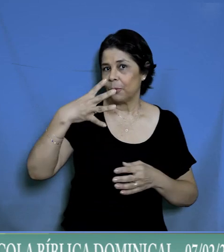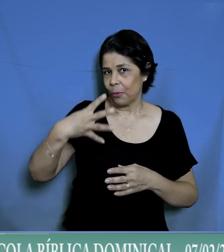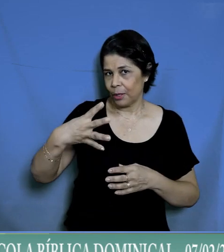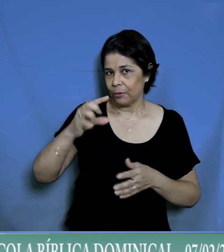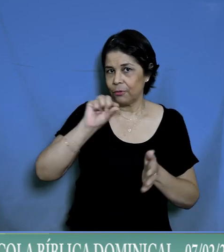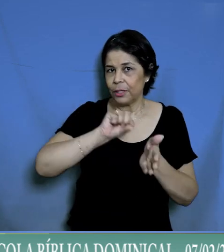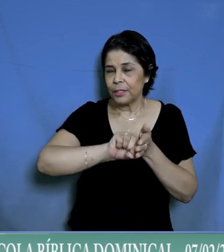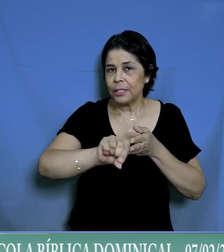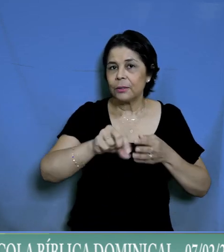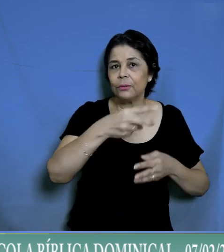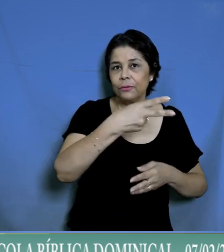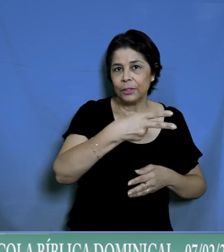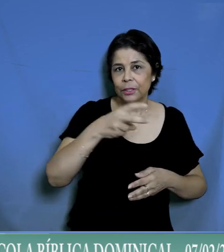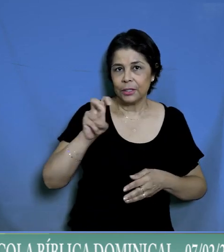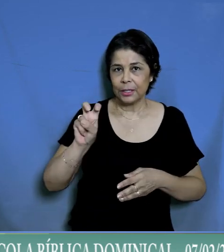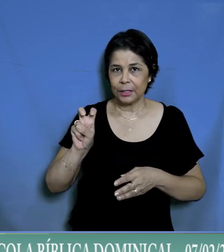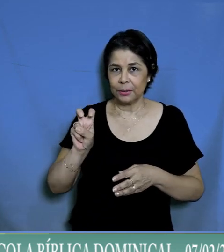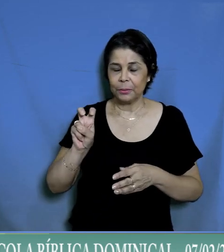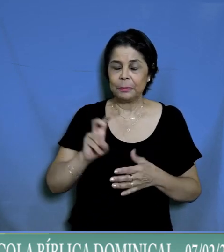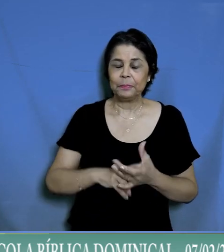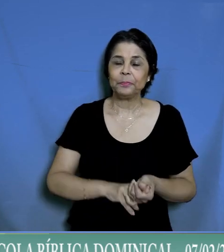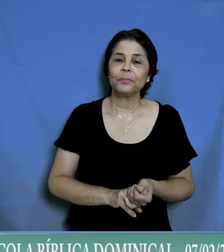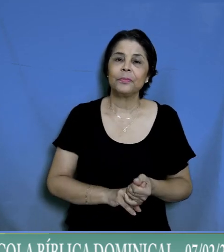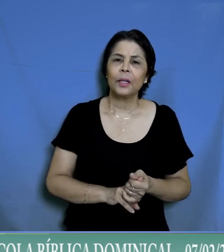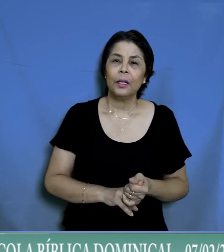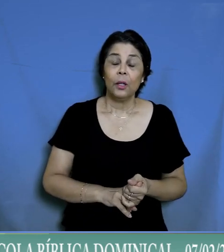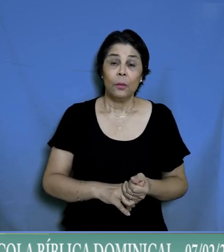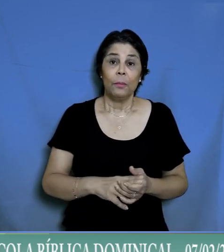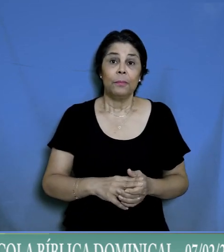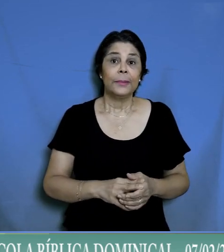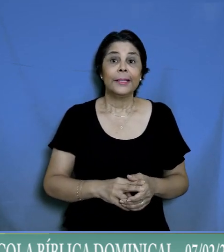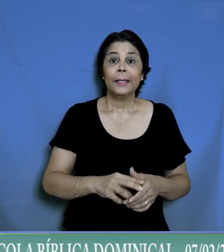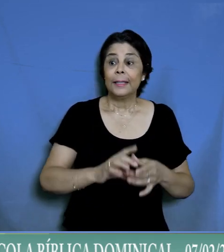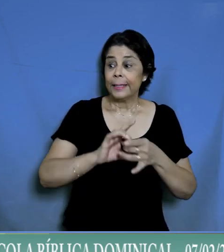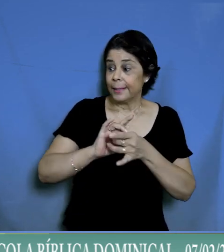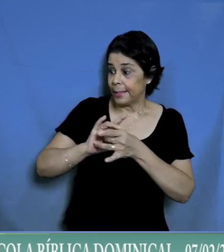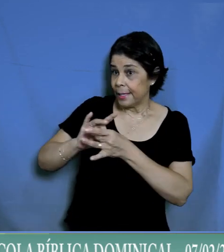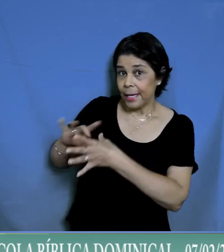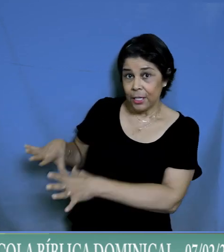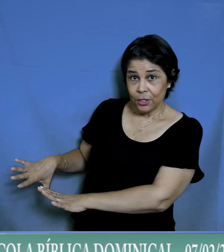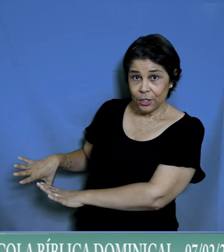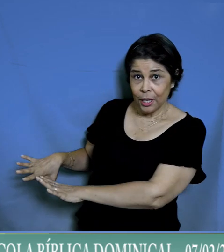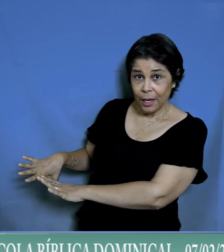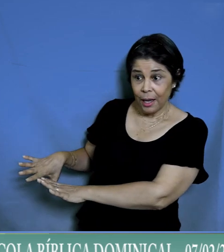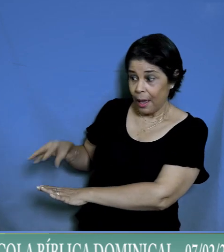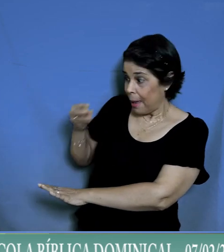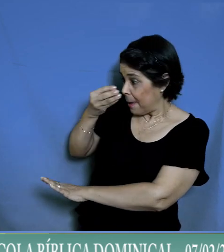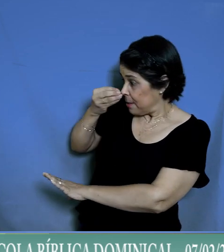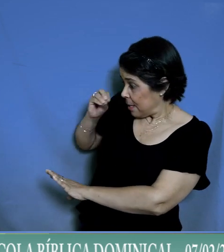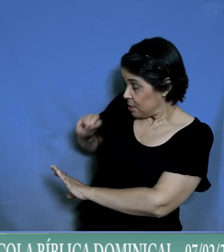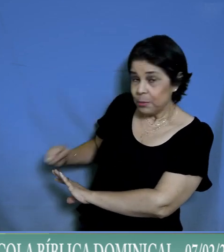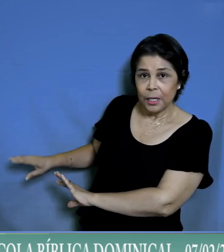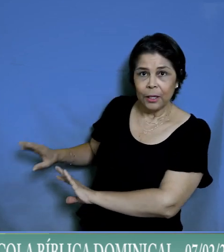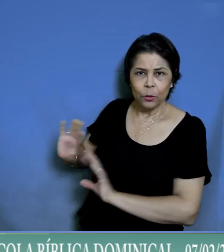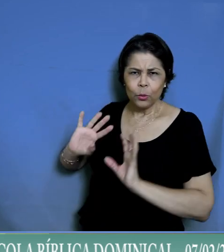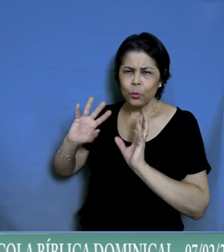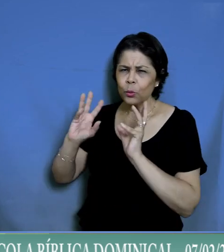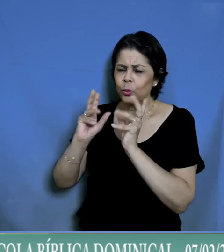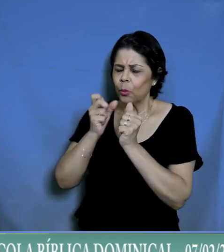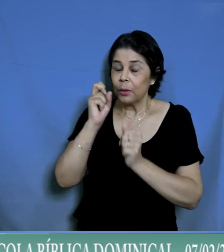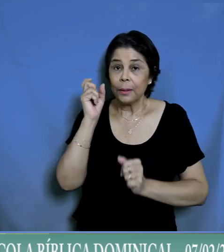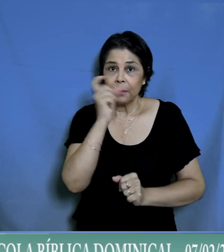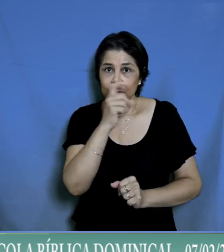Por isso, deixando a mentira, fale cada uma a verdade como ao seu próximo, porque somos membros uns dos outros. Irai-vos e não